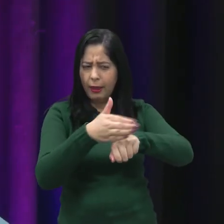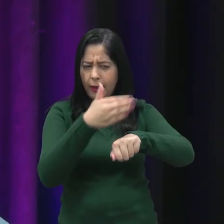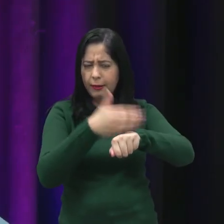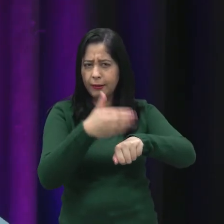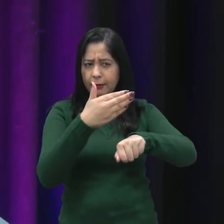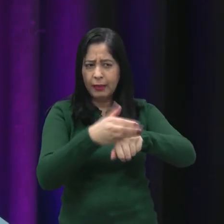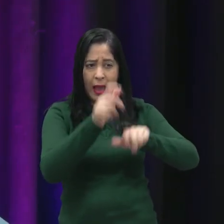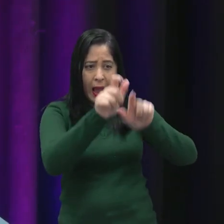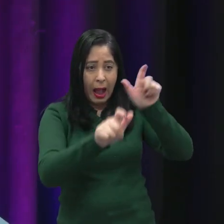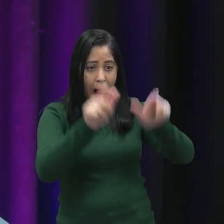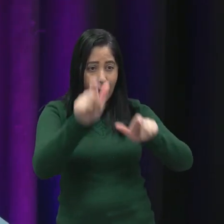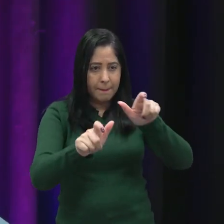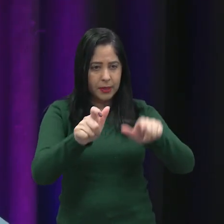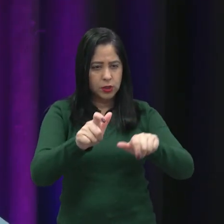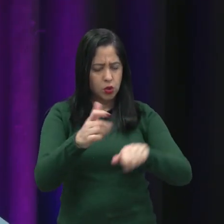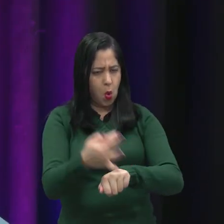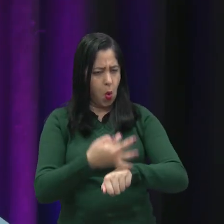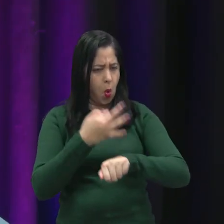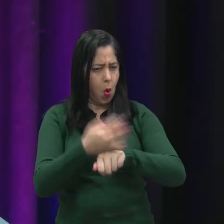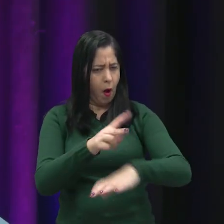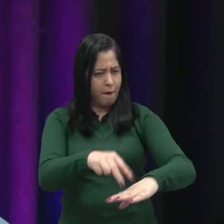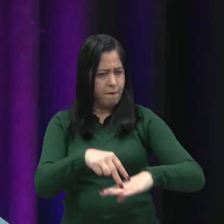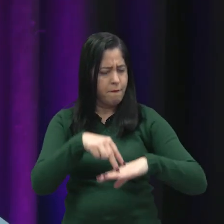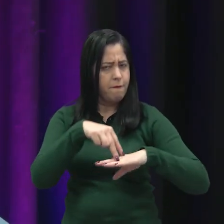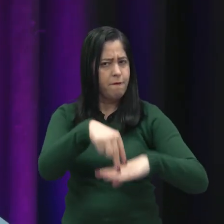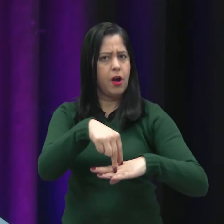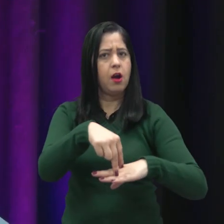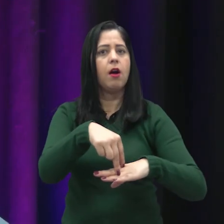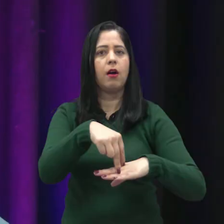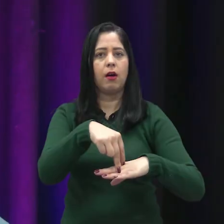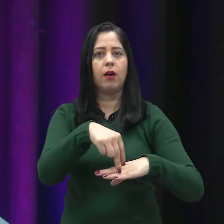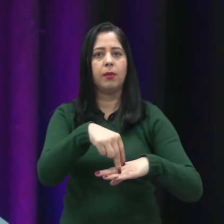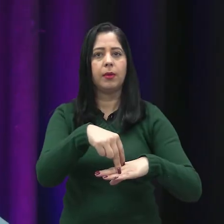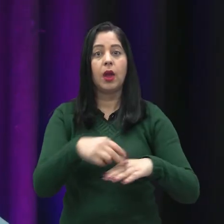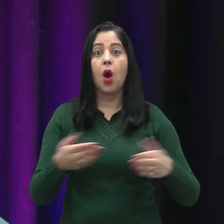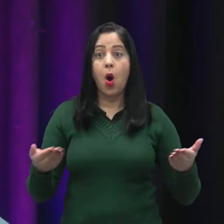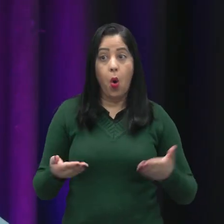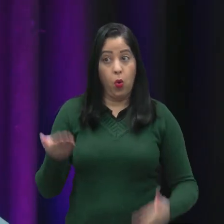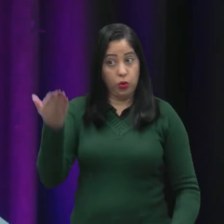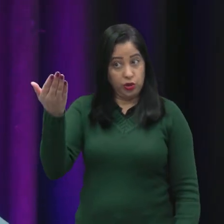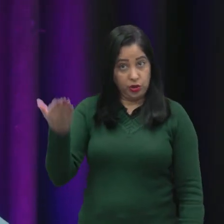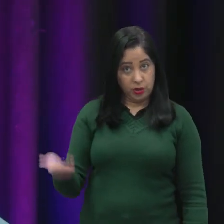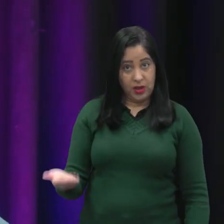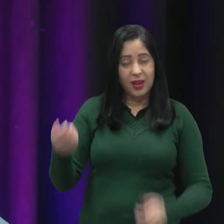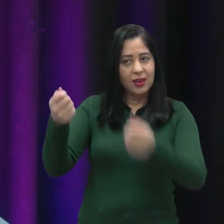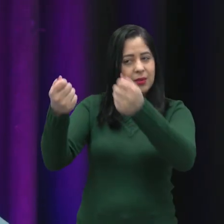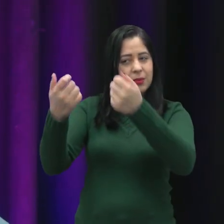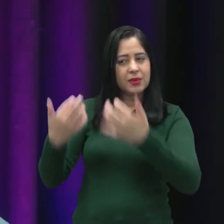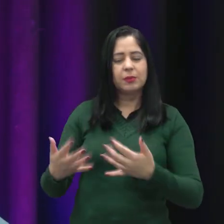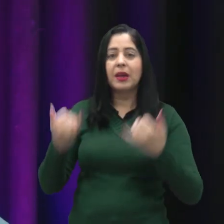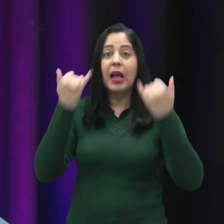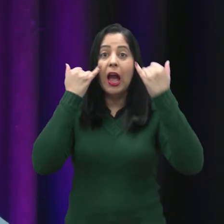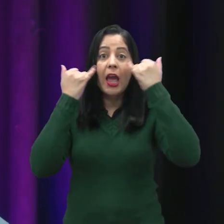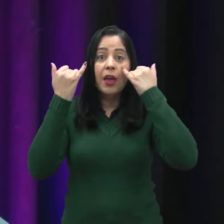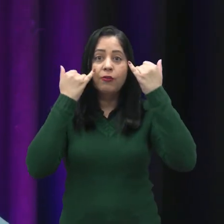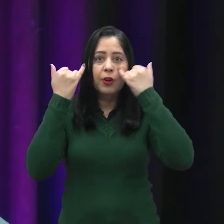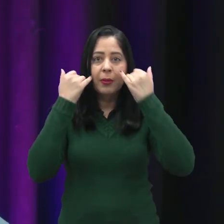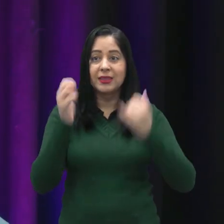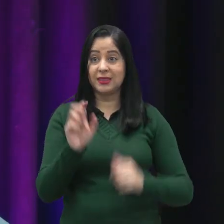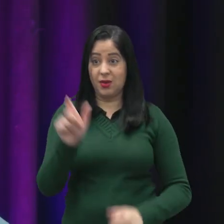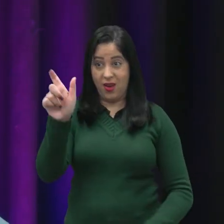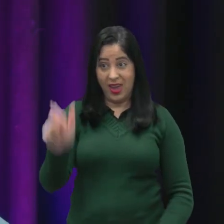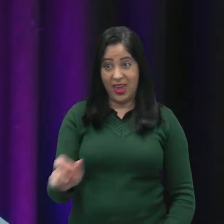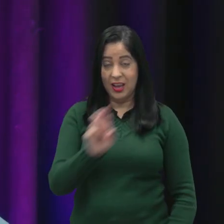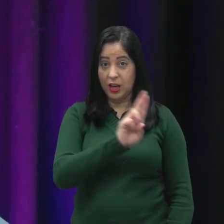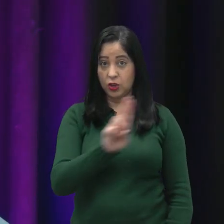em atletas resilientes e conscientes. E quem está aqui agora para compartilhar muitas informações com a gente é Alexandre